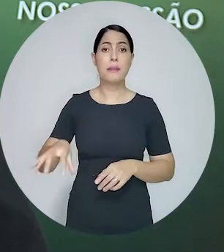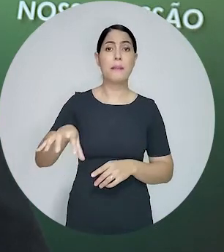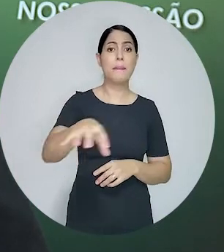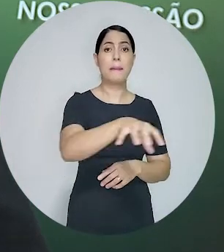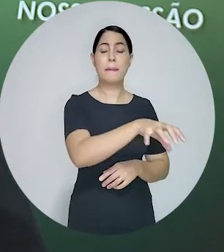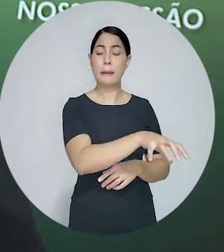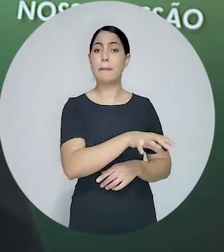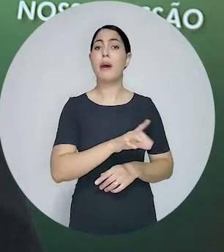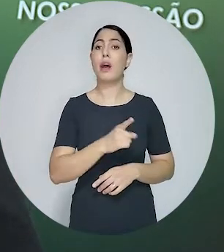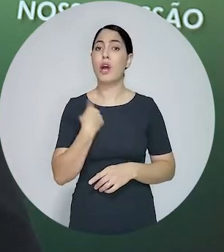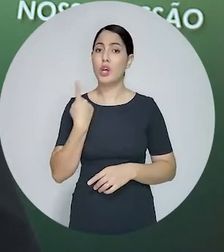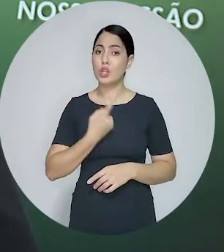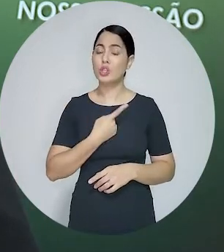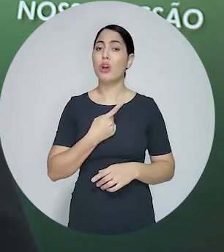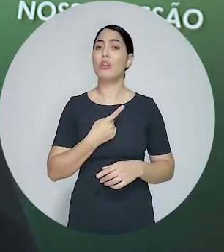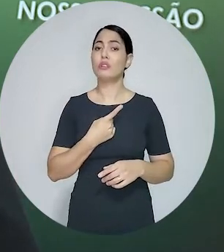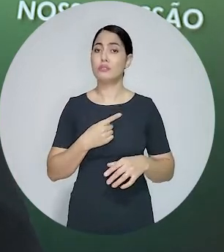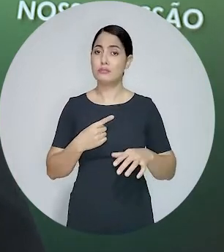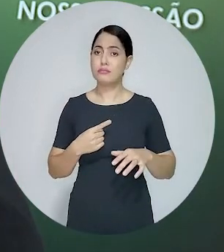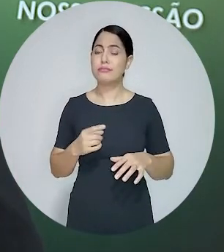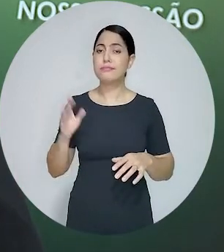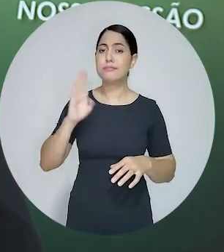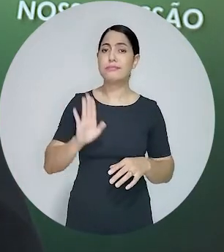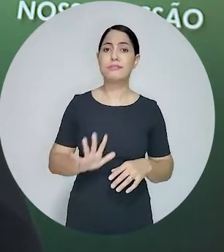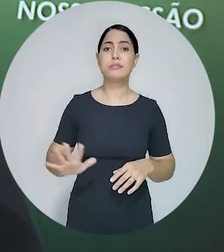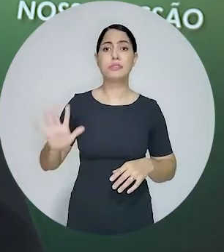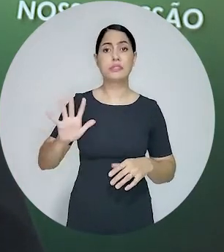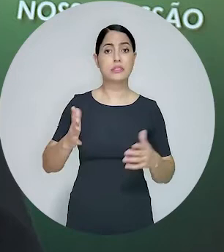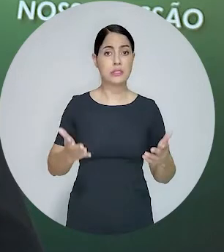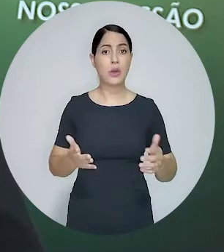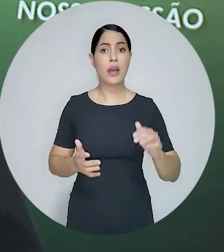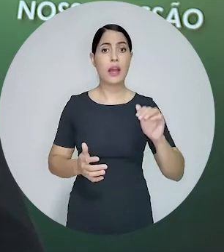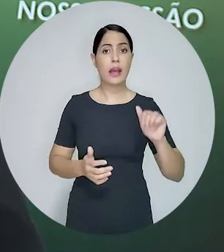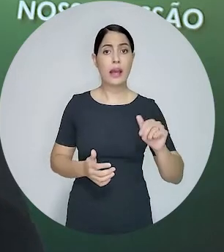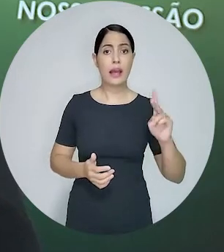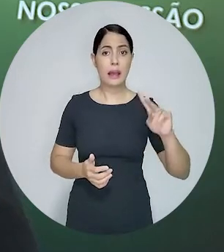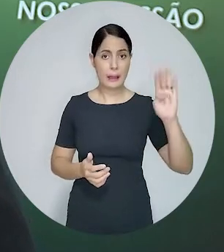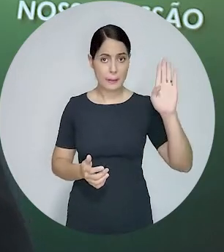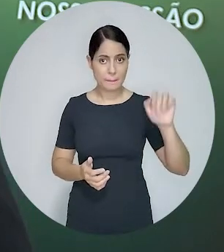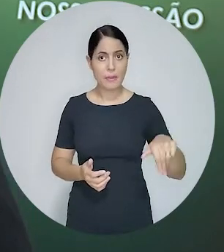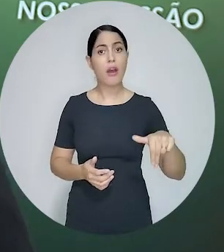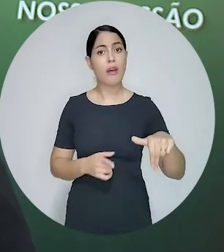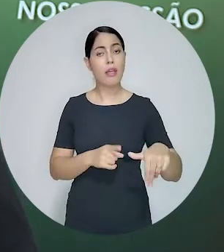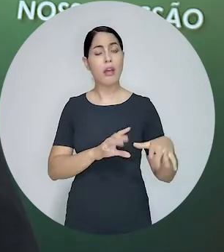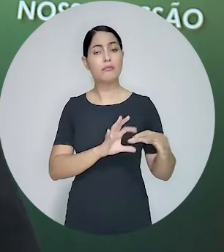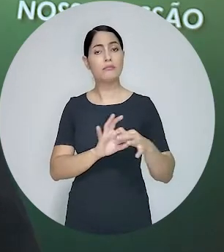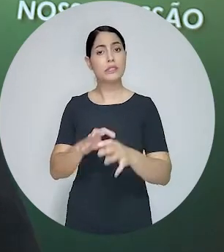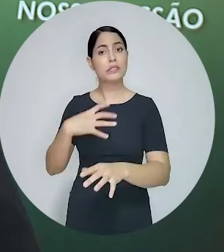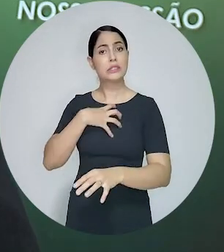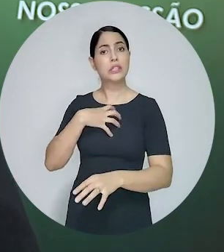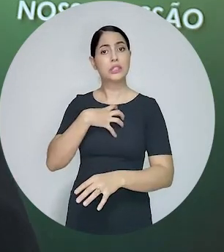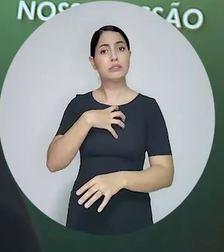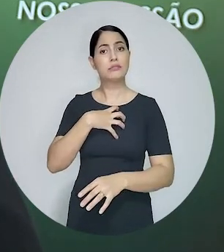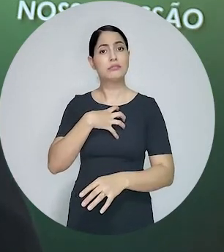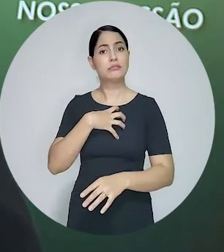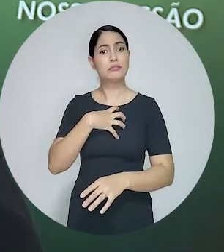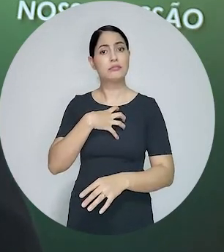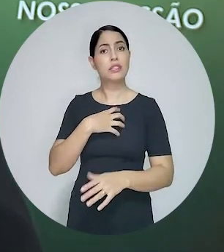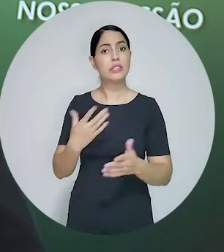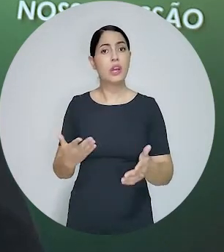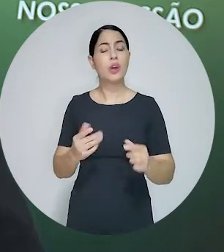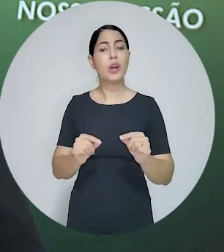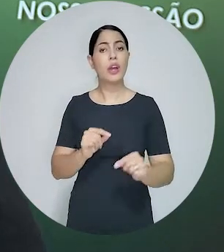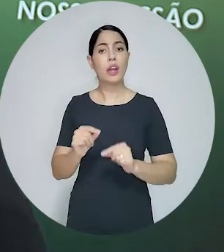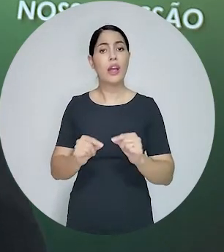vista do Conselho Federal, do ponto de vista das nossas seccionais, do ponto de vista das nossas subseções. Então, a ABAN vem a contribuir. A ABAN tem